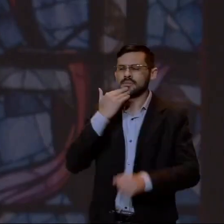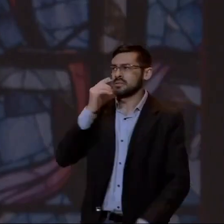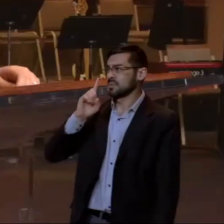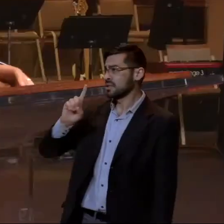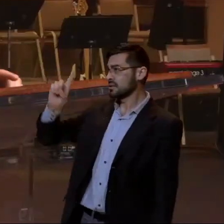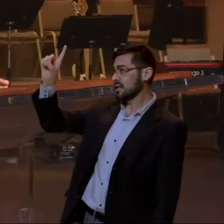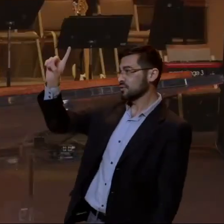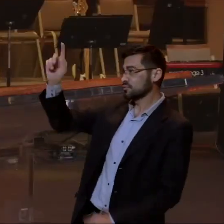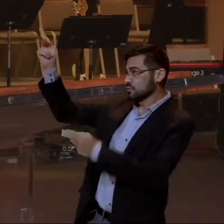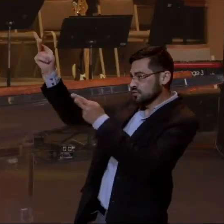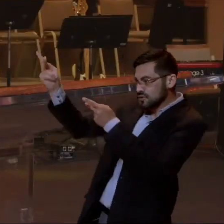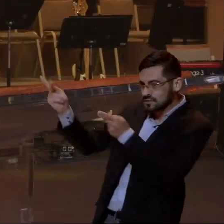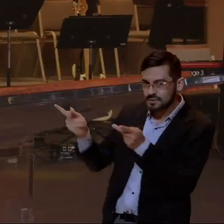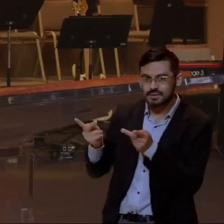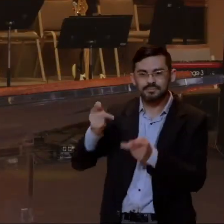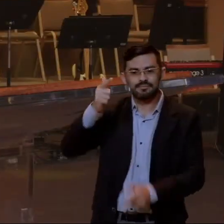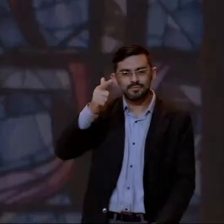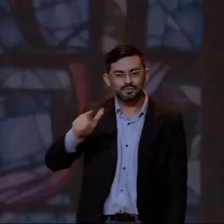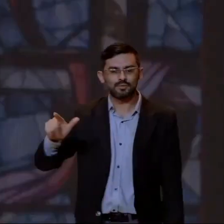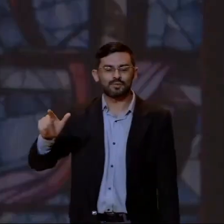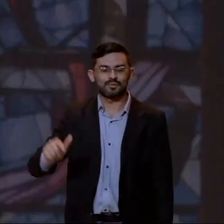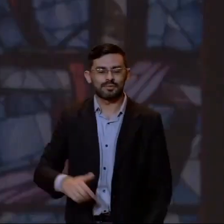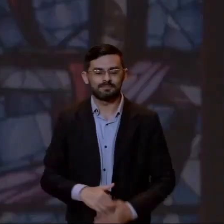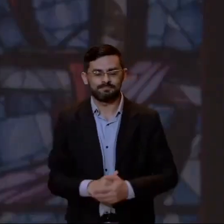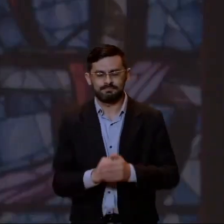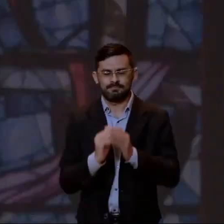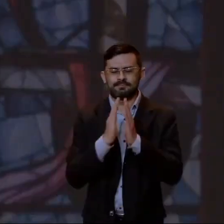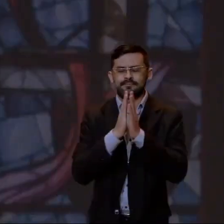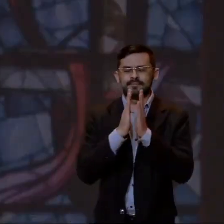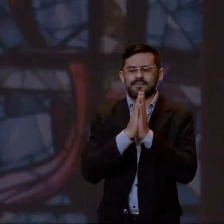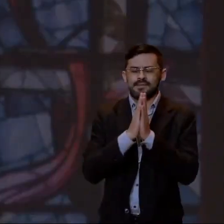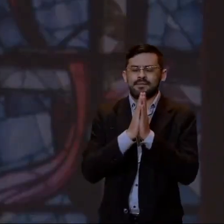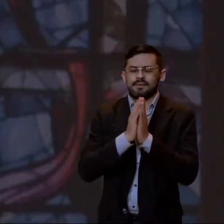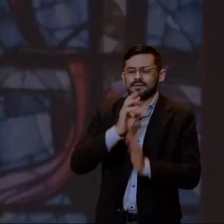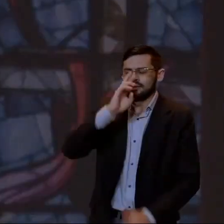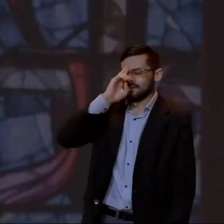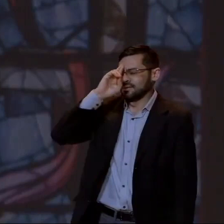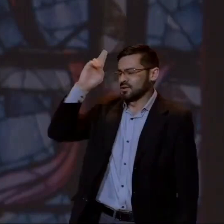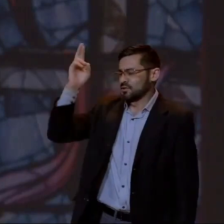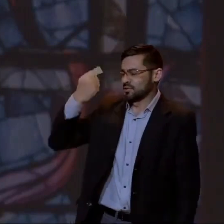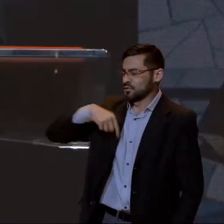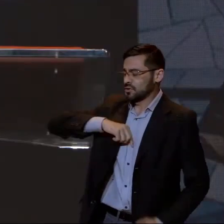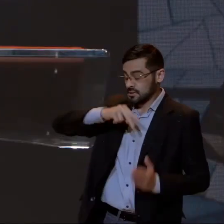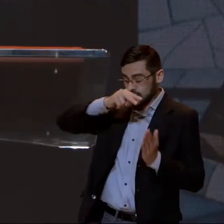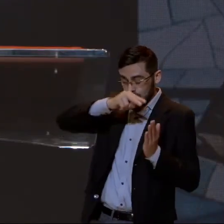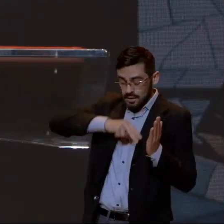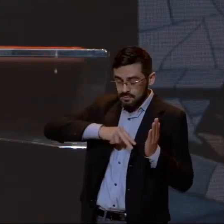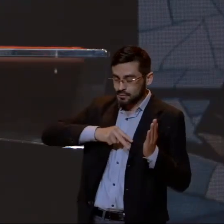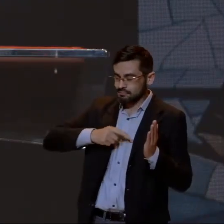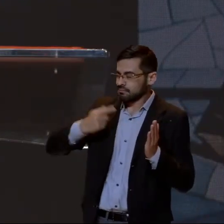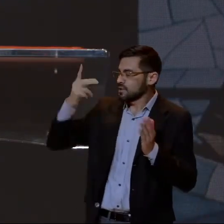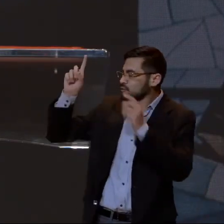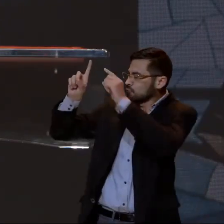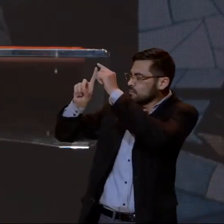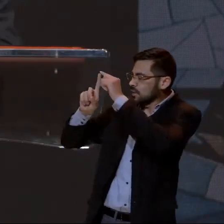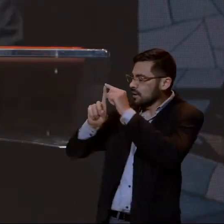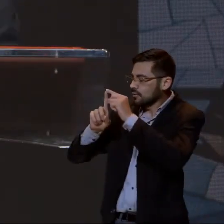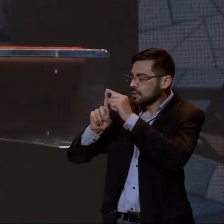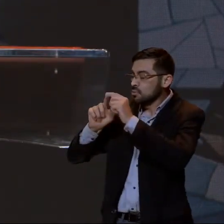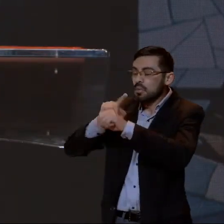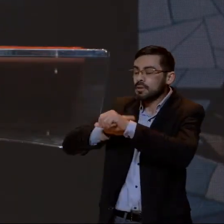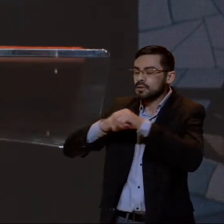que o Senhor nos visite mais uma vez. Senhor, nós acabamos de ler a Tua palavra, quando um